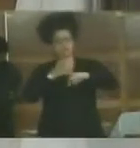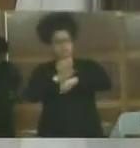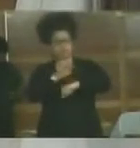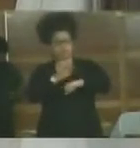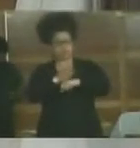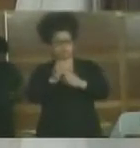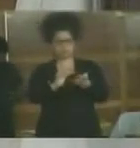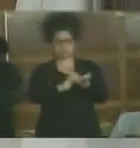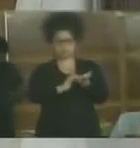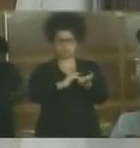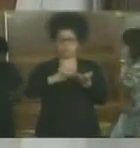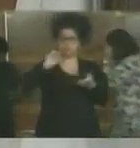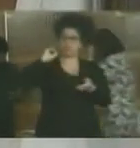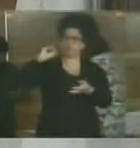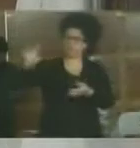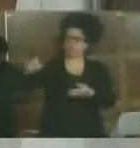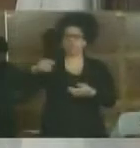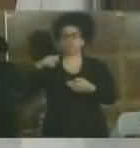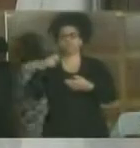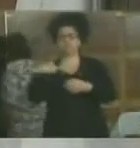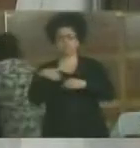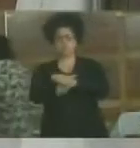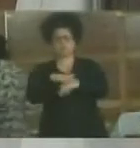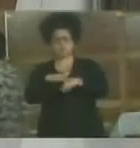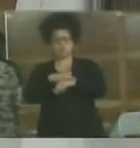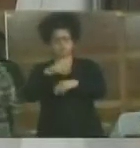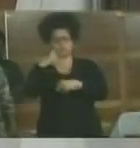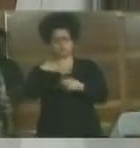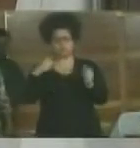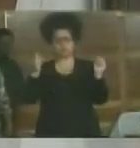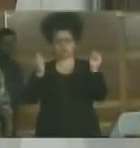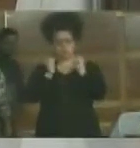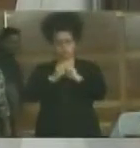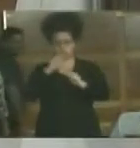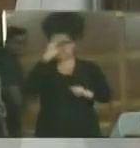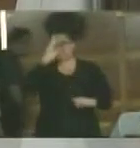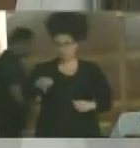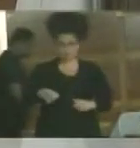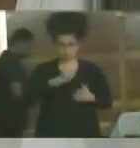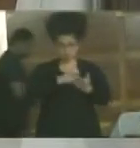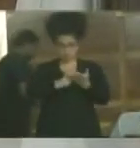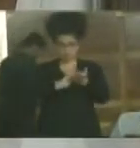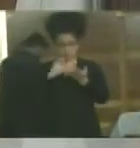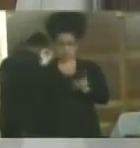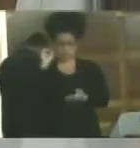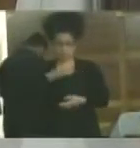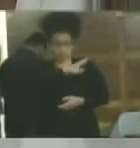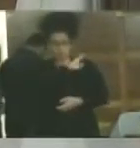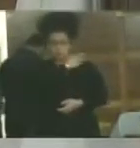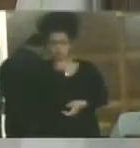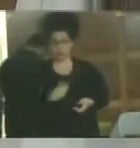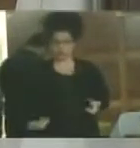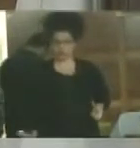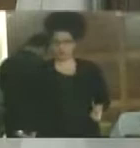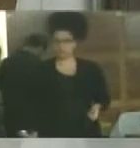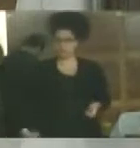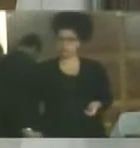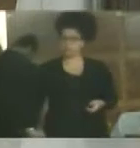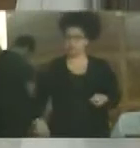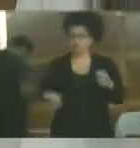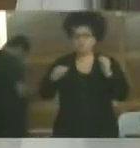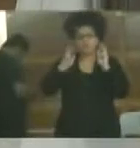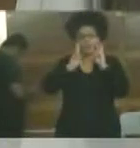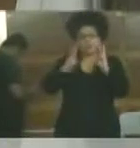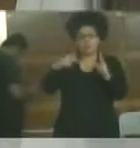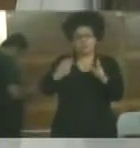Estado, eu passei direto para o governador, porque a gente tem que ver a questão geográfica da